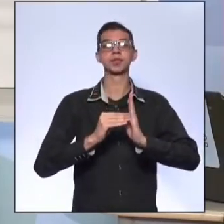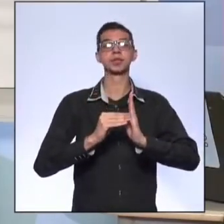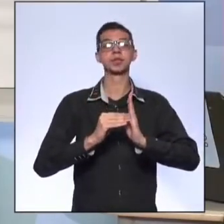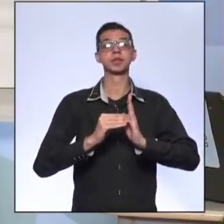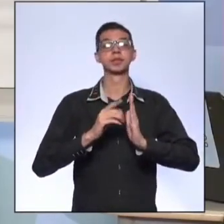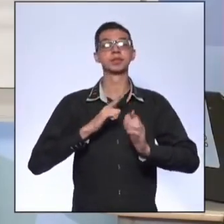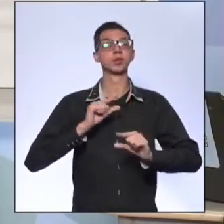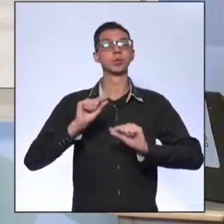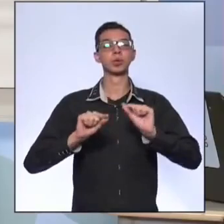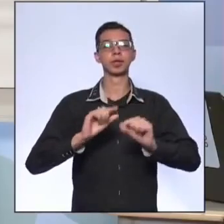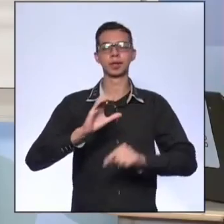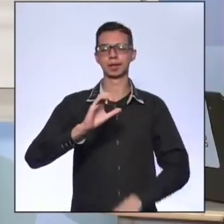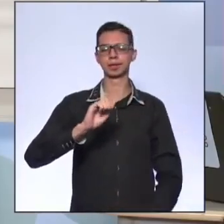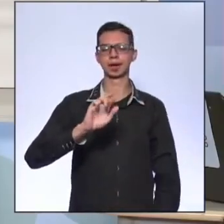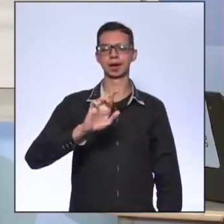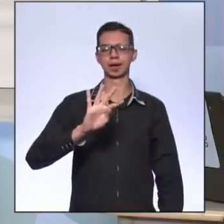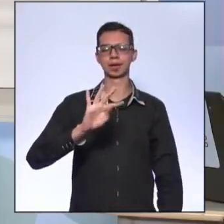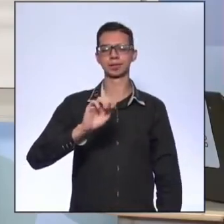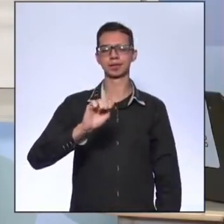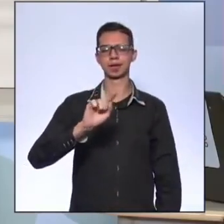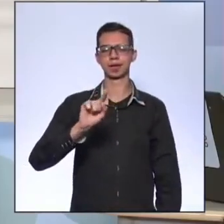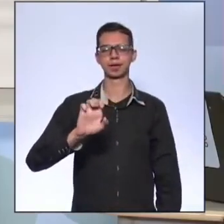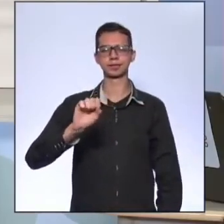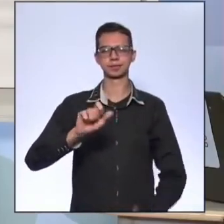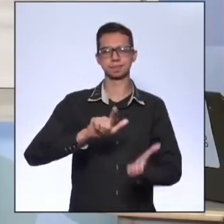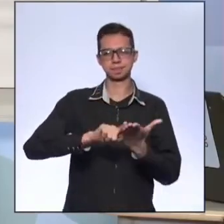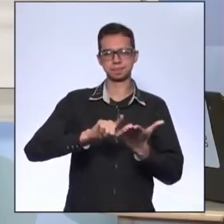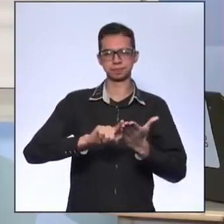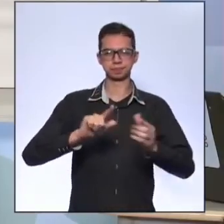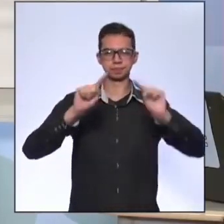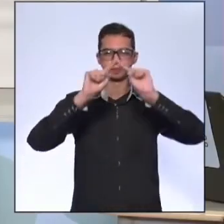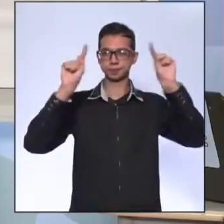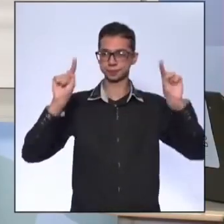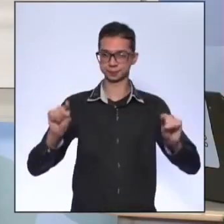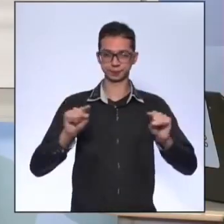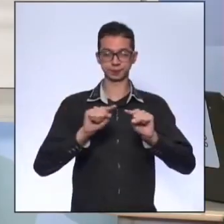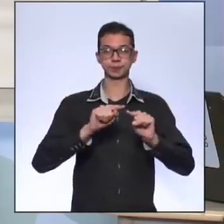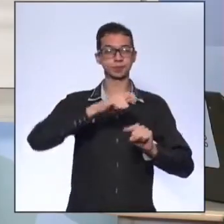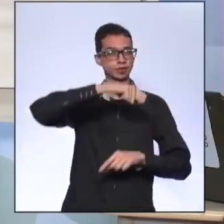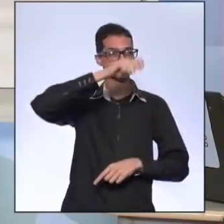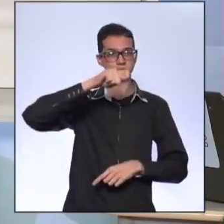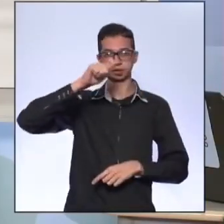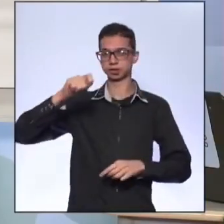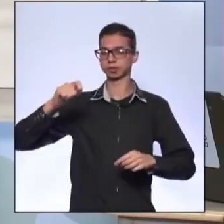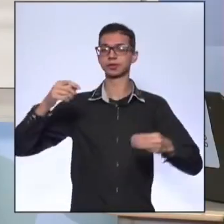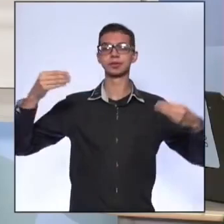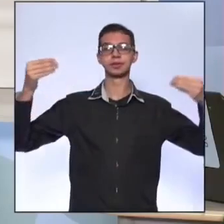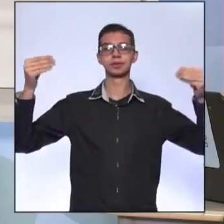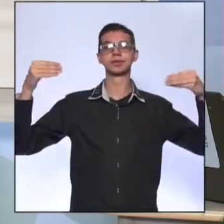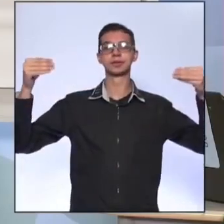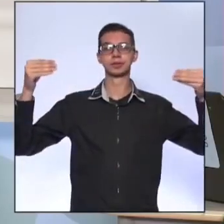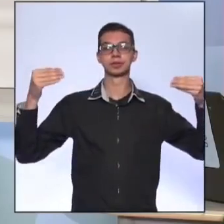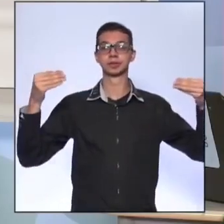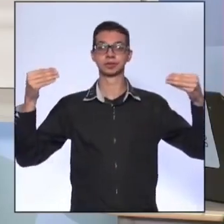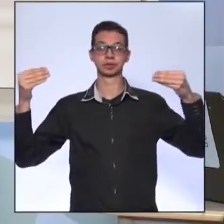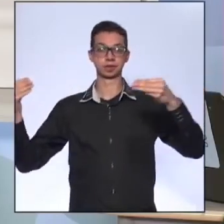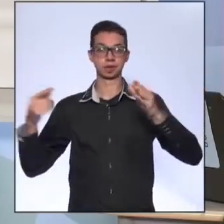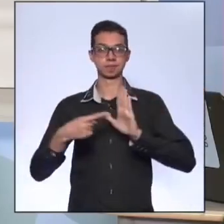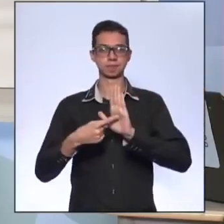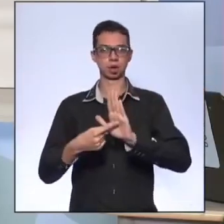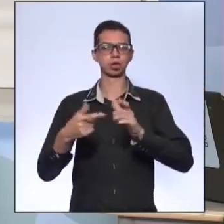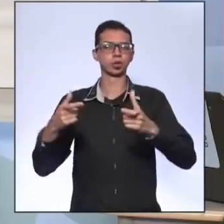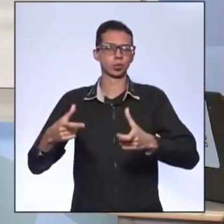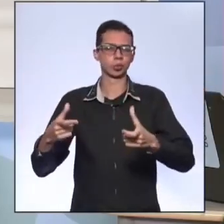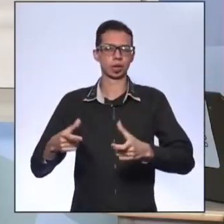dos cartazes. Cartazes, folders, e esses cartazes, eles eram divulgados, né, em espaços específicos, ou